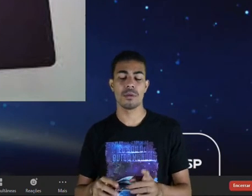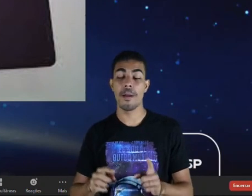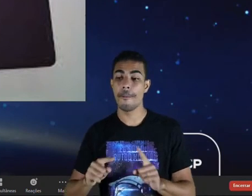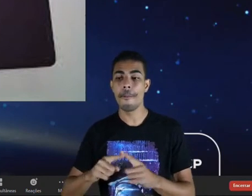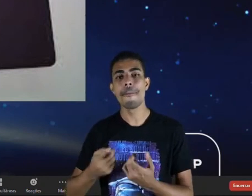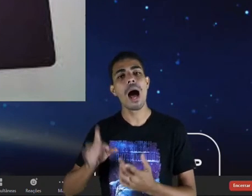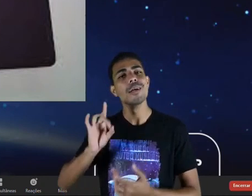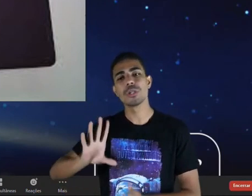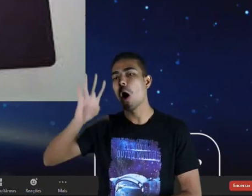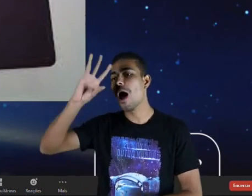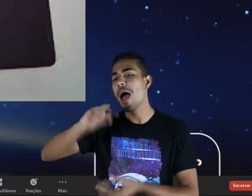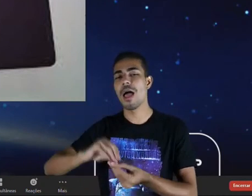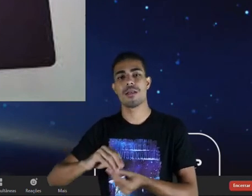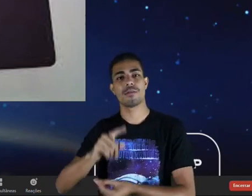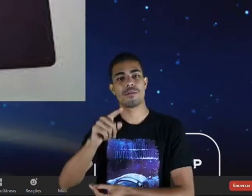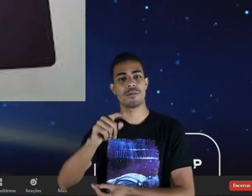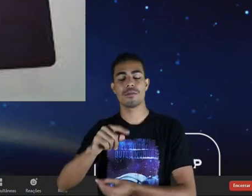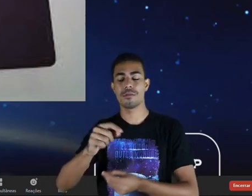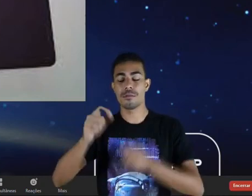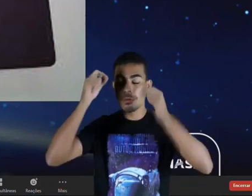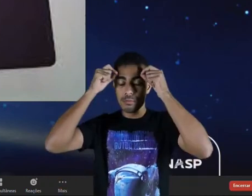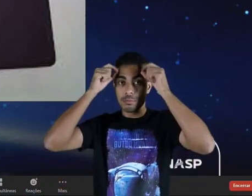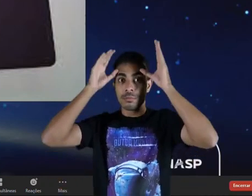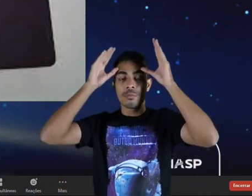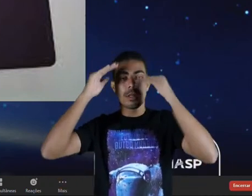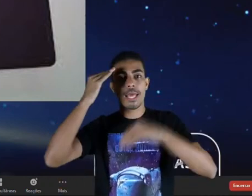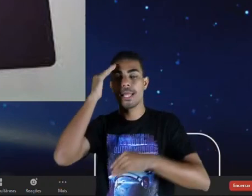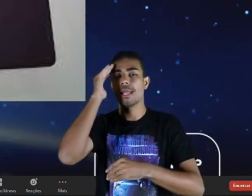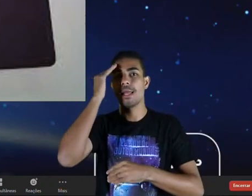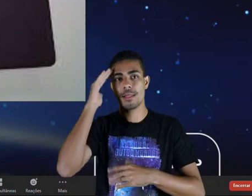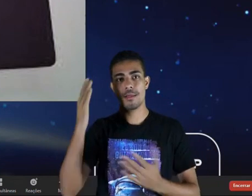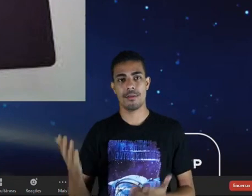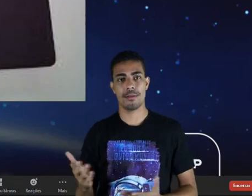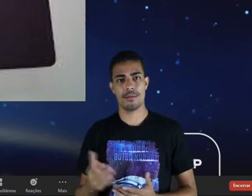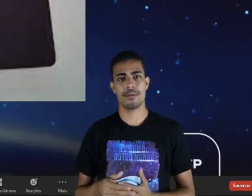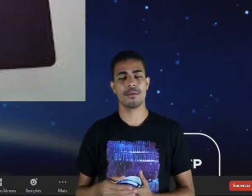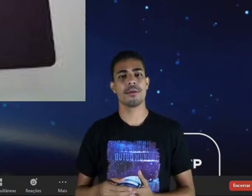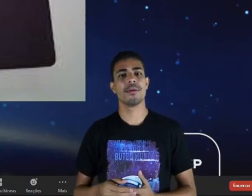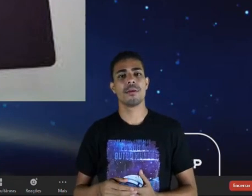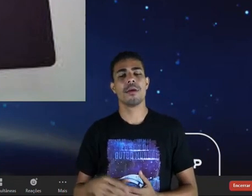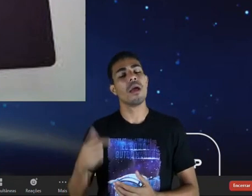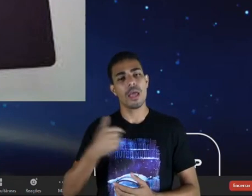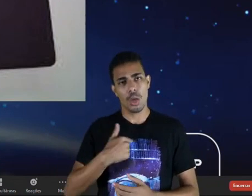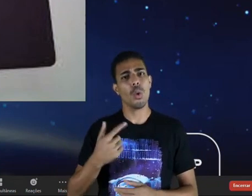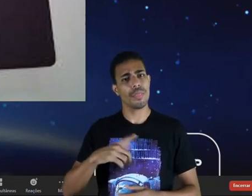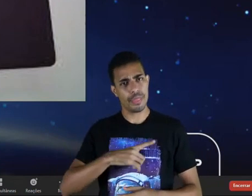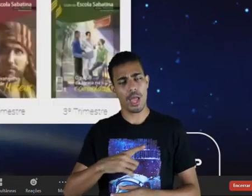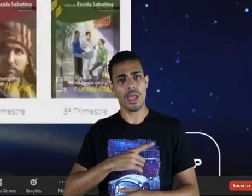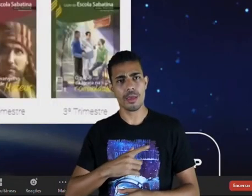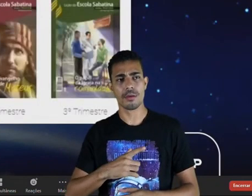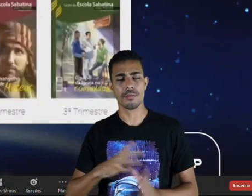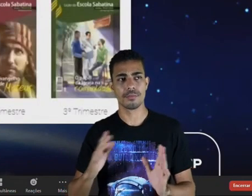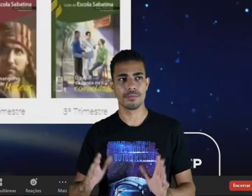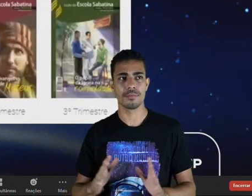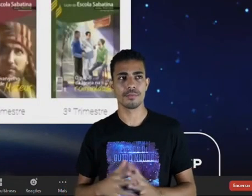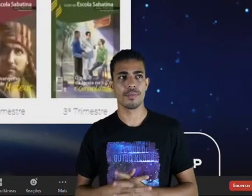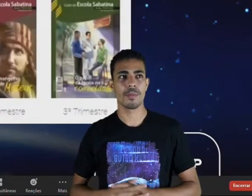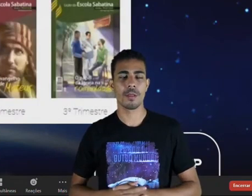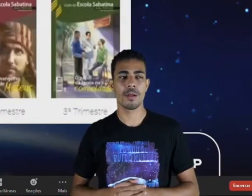forma resumida de te dar uma luz naquele texto ali. Mas eu acho que compensa, eu tenho a Bíblia Andrews aqui em casa.